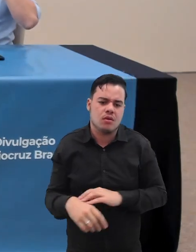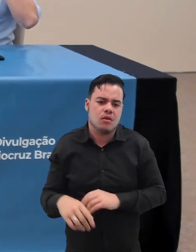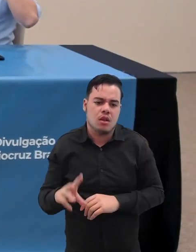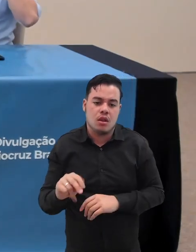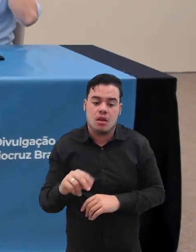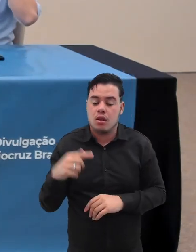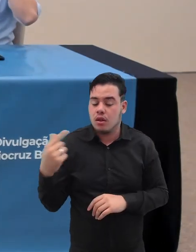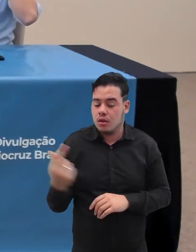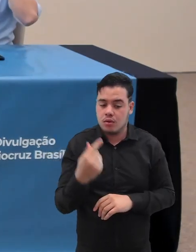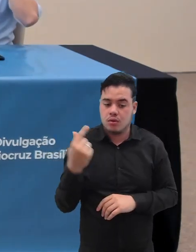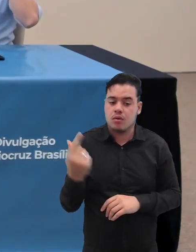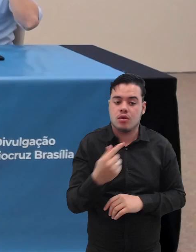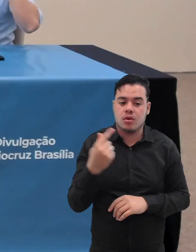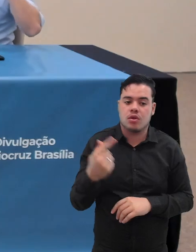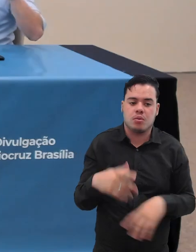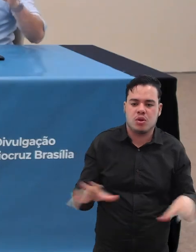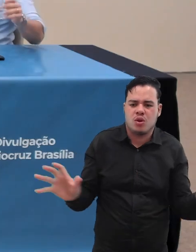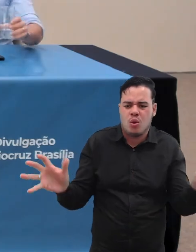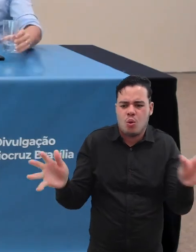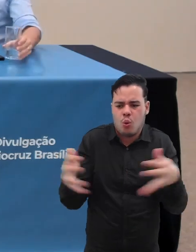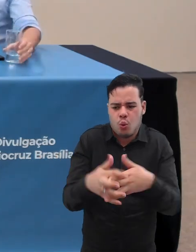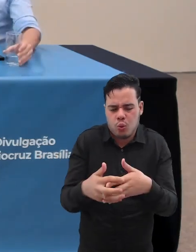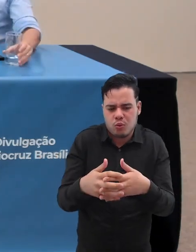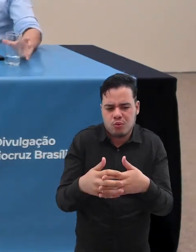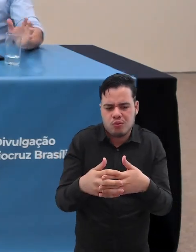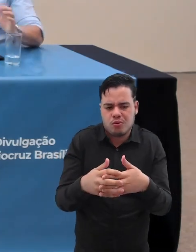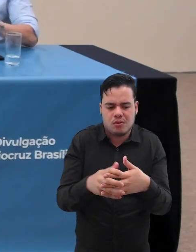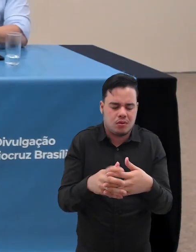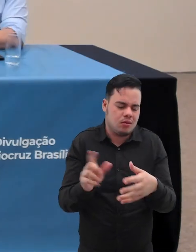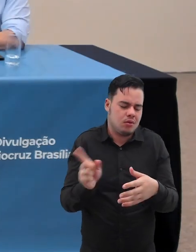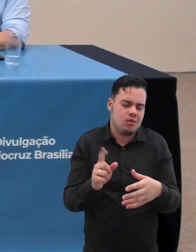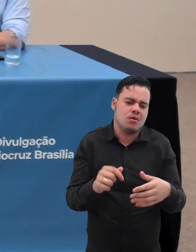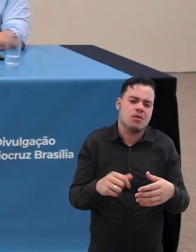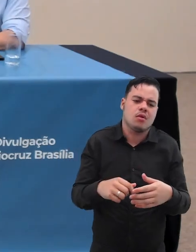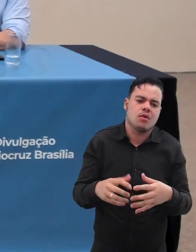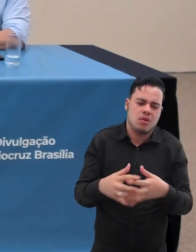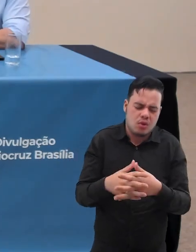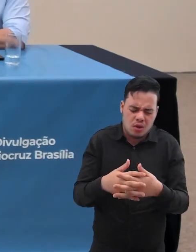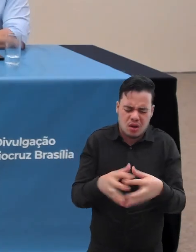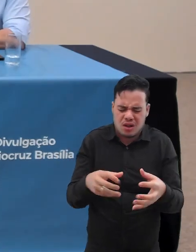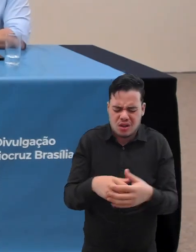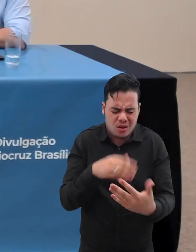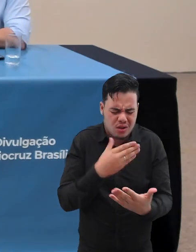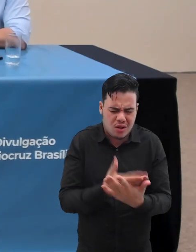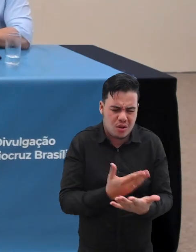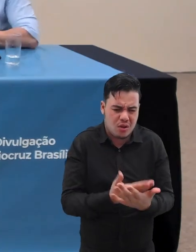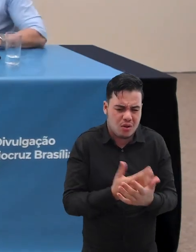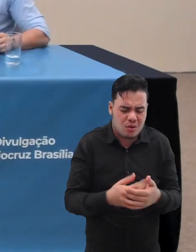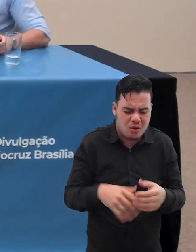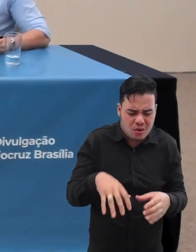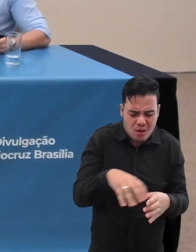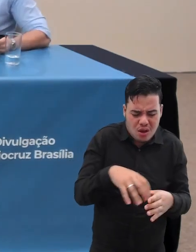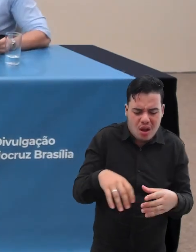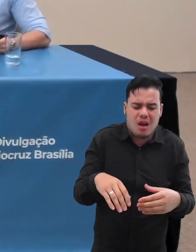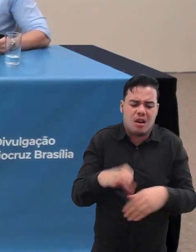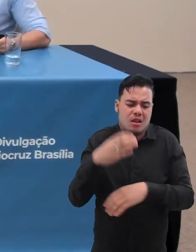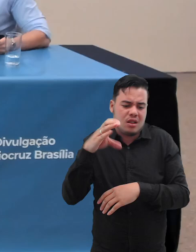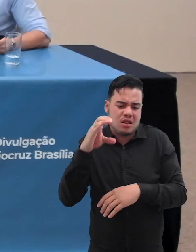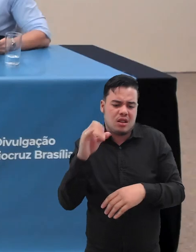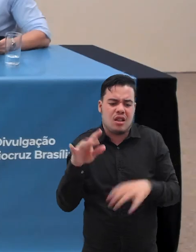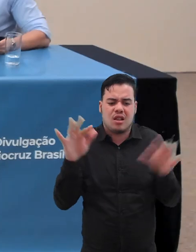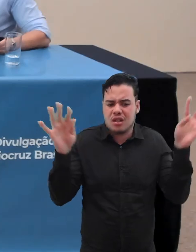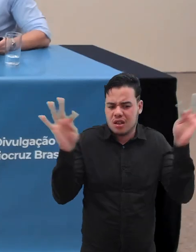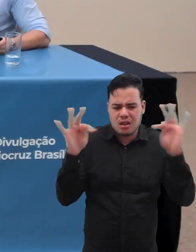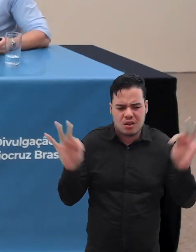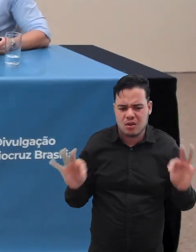só, né, a gente ficar fechado aqui no campo do mundo acadêmico, da ciência da tecnologia.